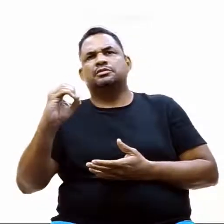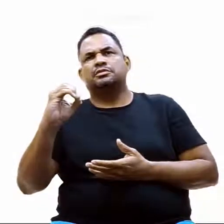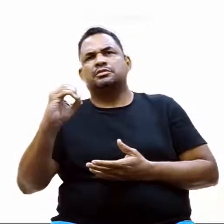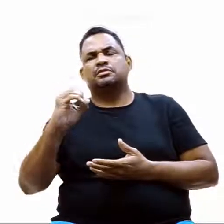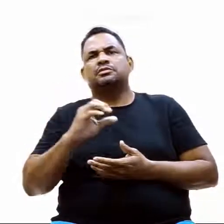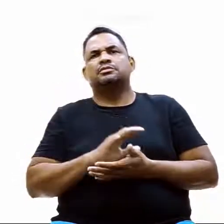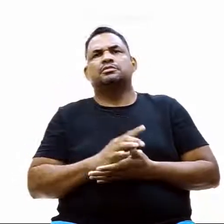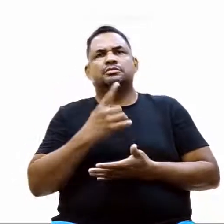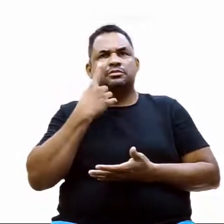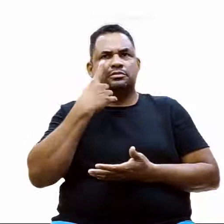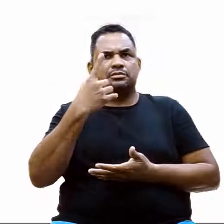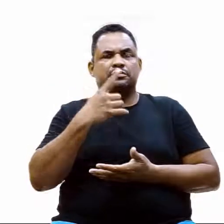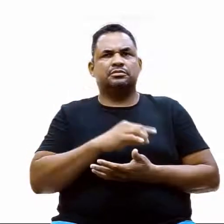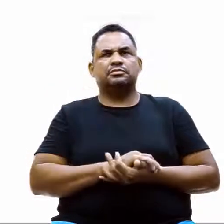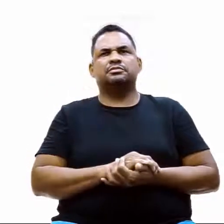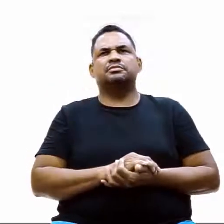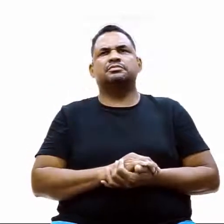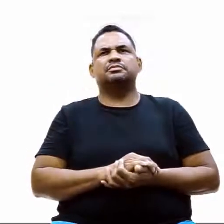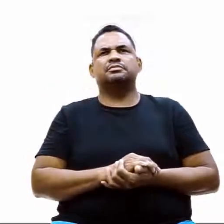você viu.